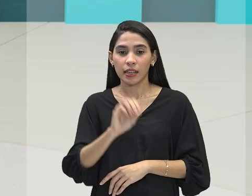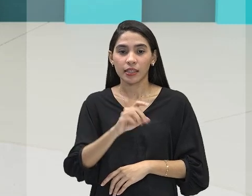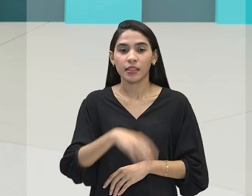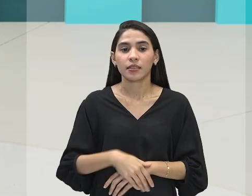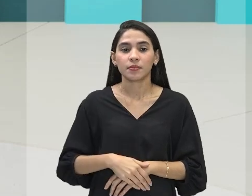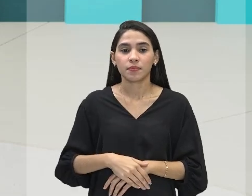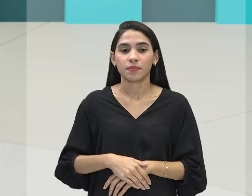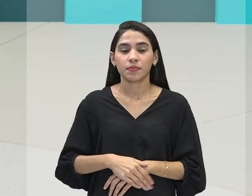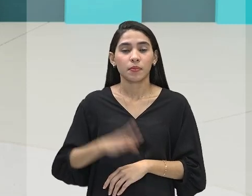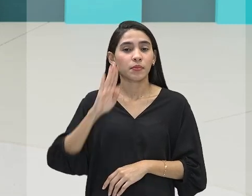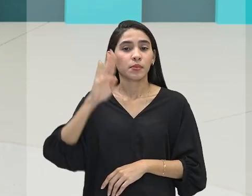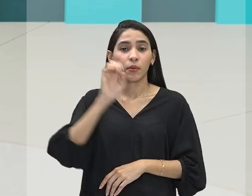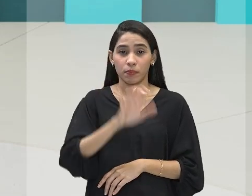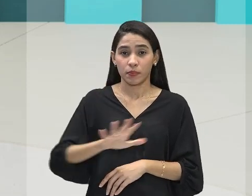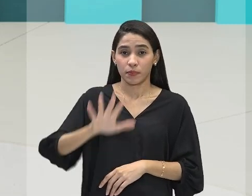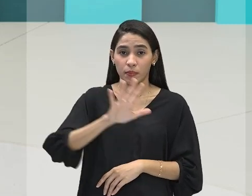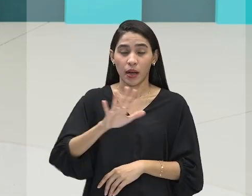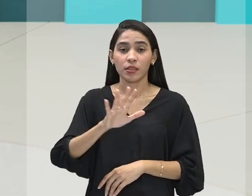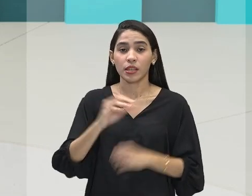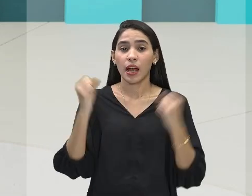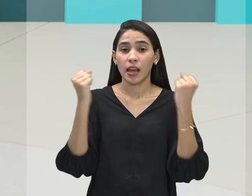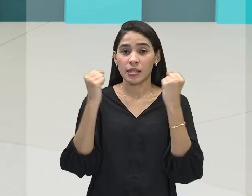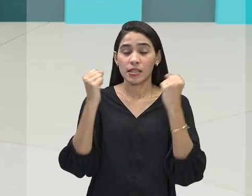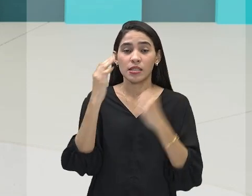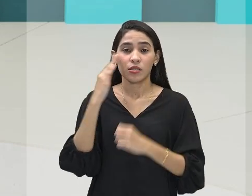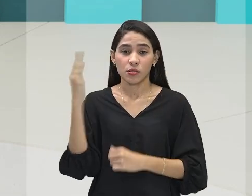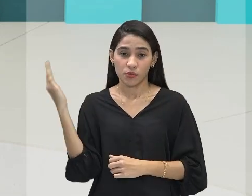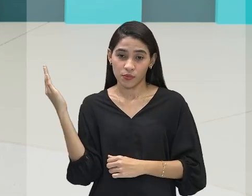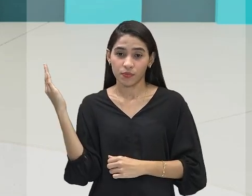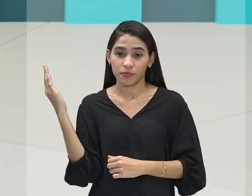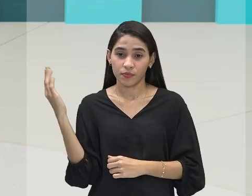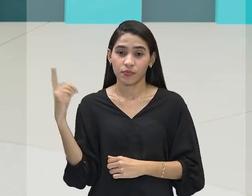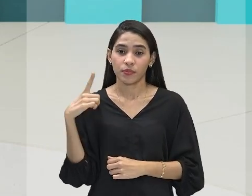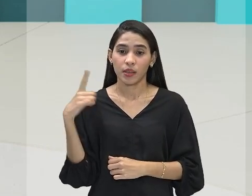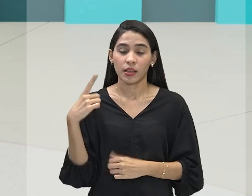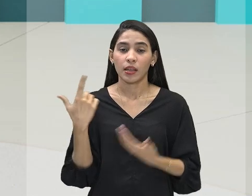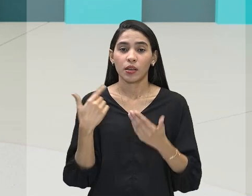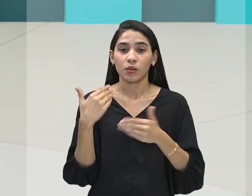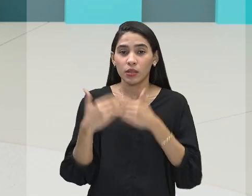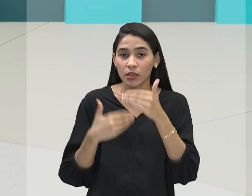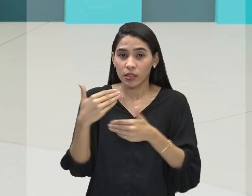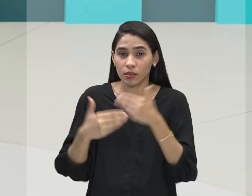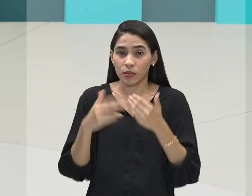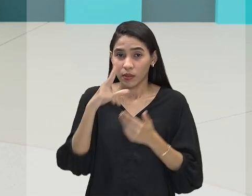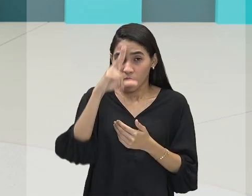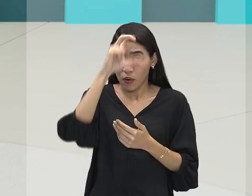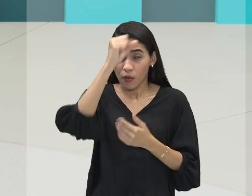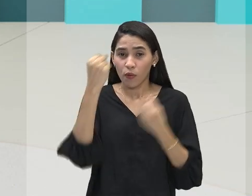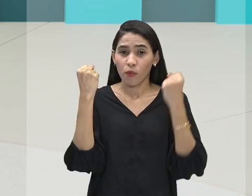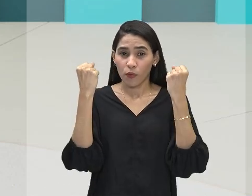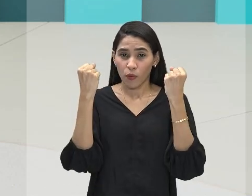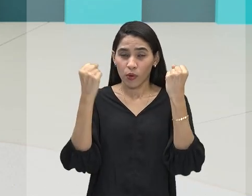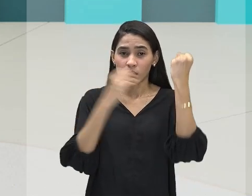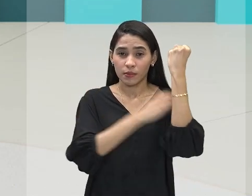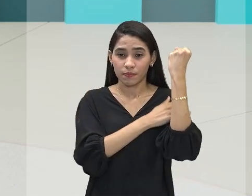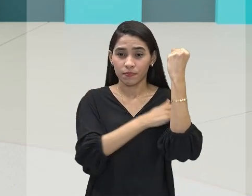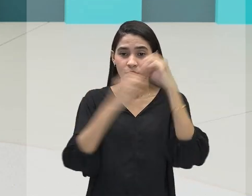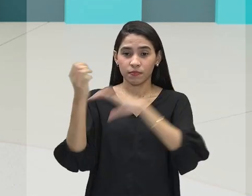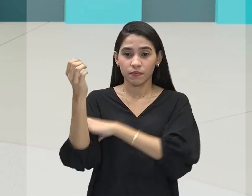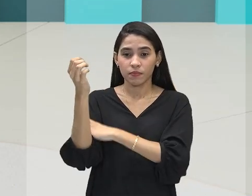aparecem para a gente agora, né? Esse tipo de exercício, ele propõe promover o desenvolvimento da força física, tá bom?